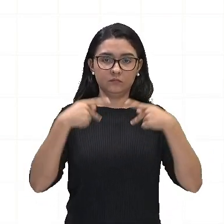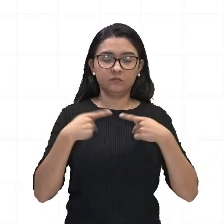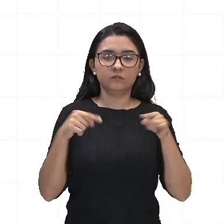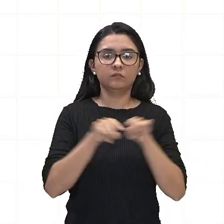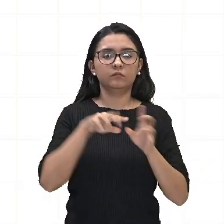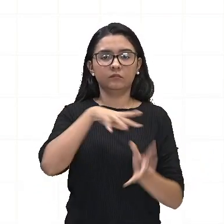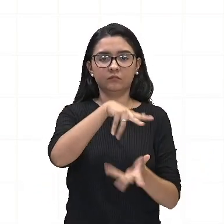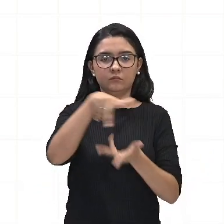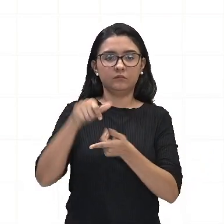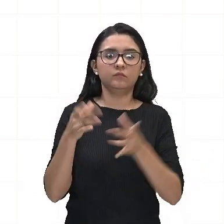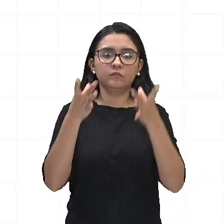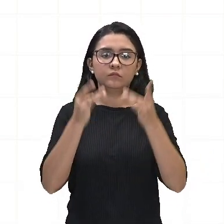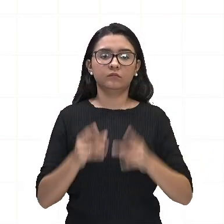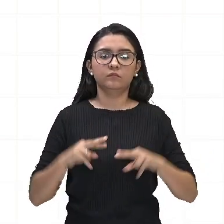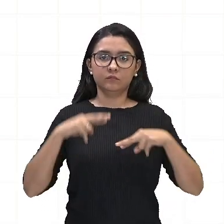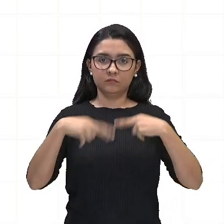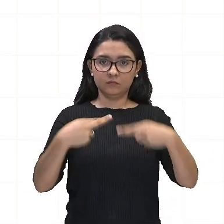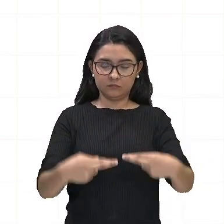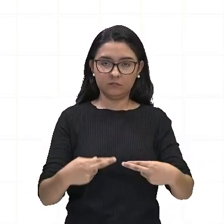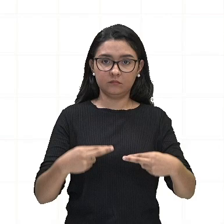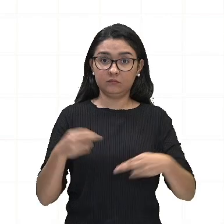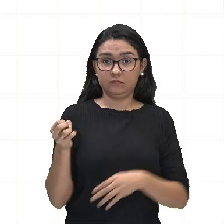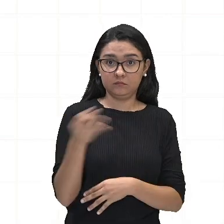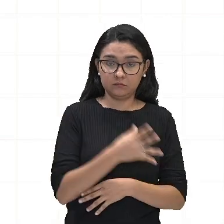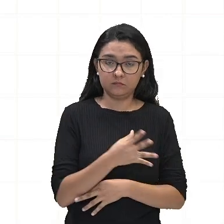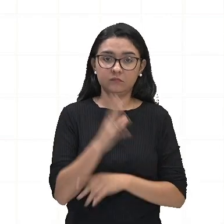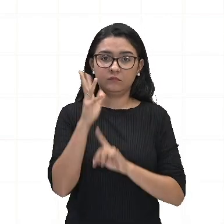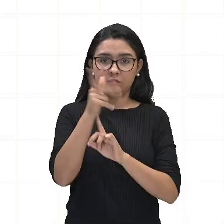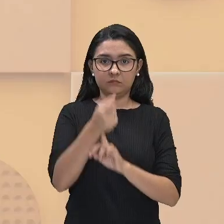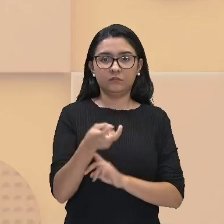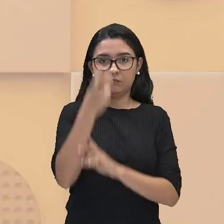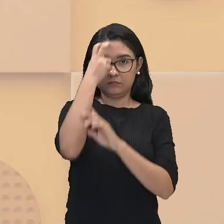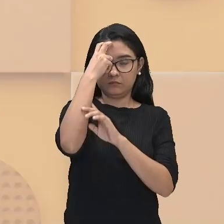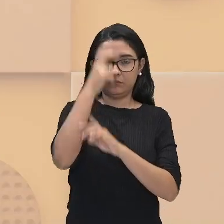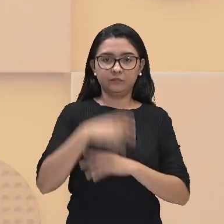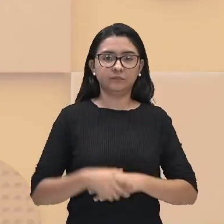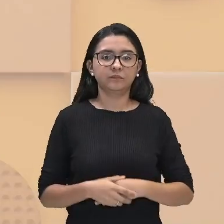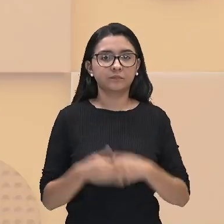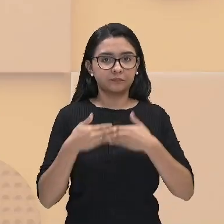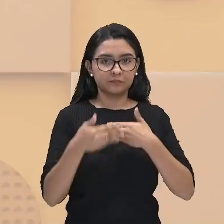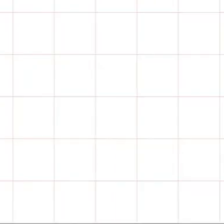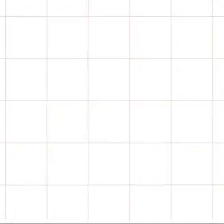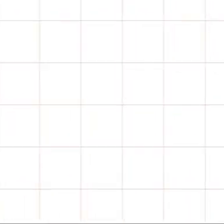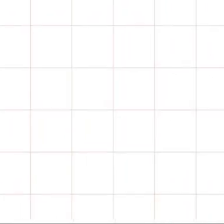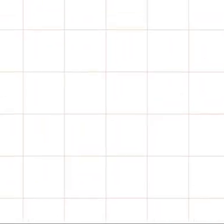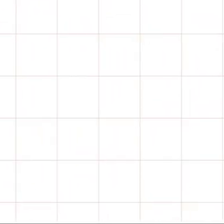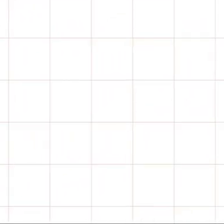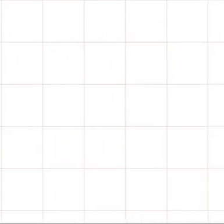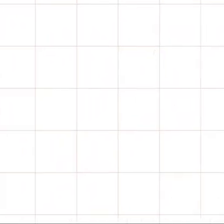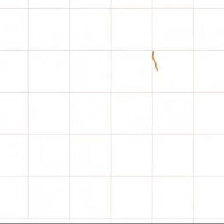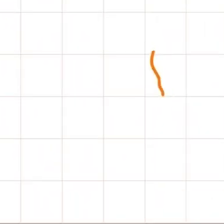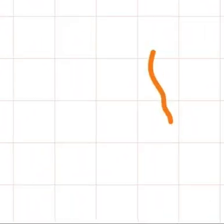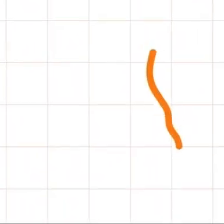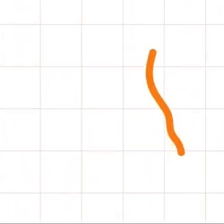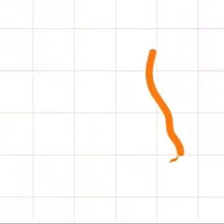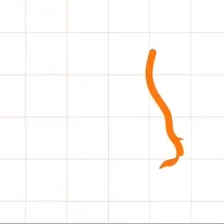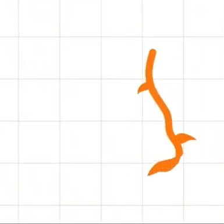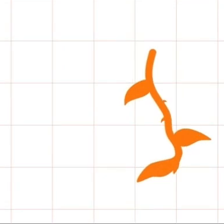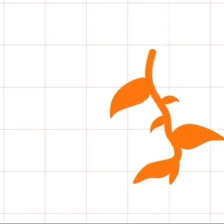detalhamento renascimentos artísticos e culturais. Vamos à nossa aula?